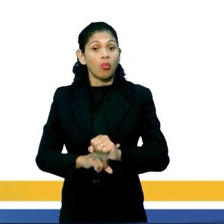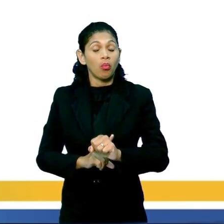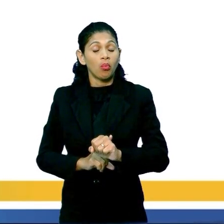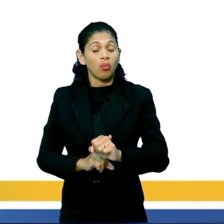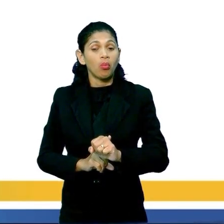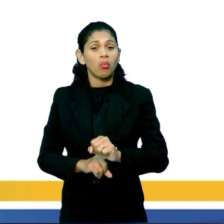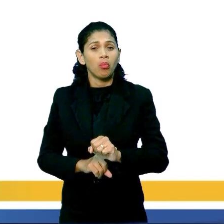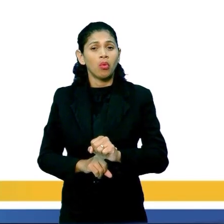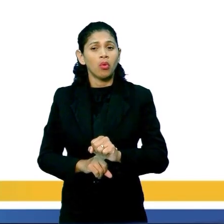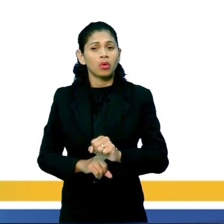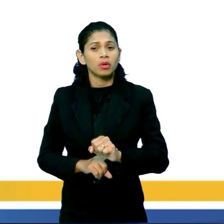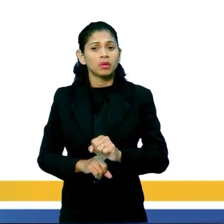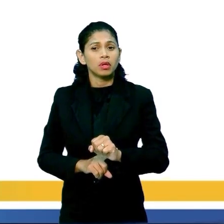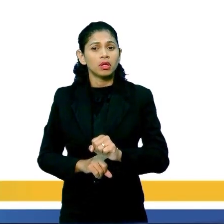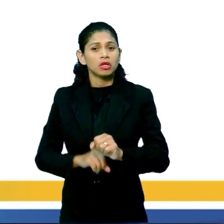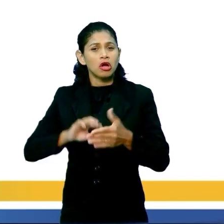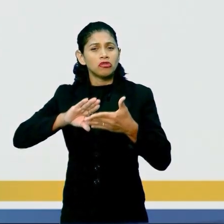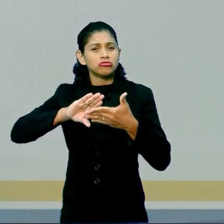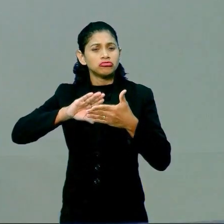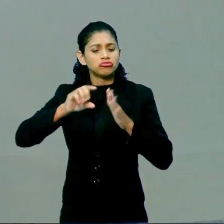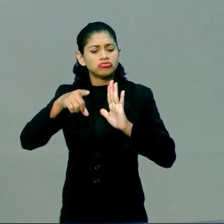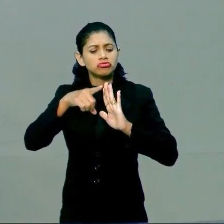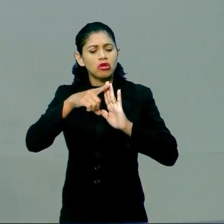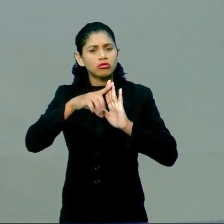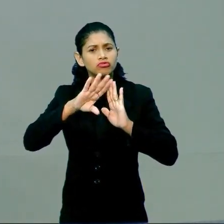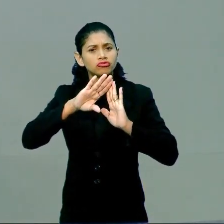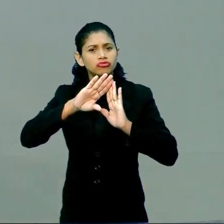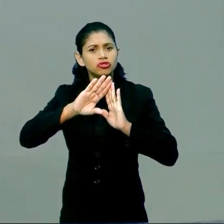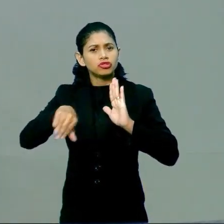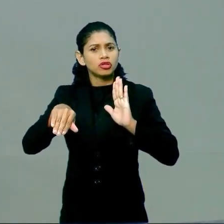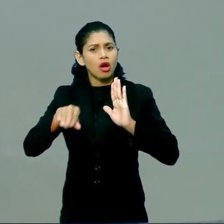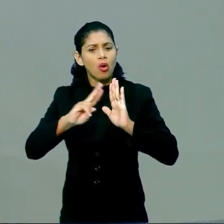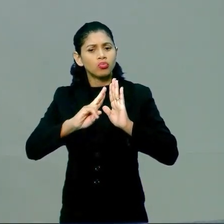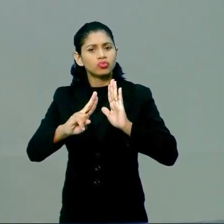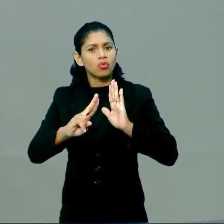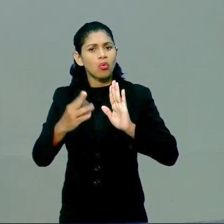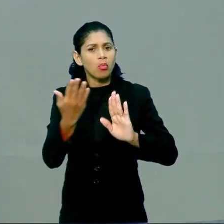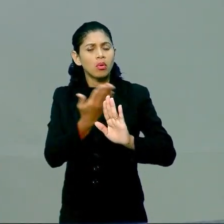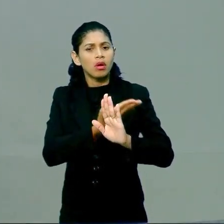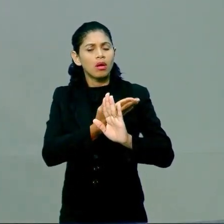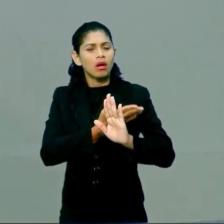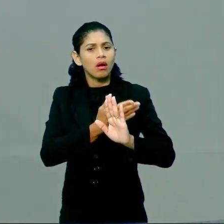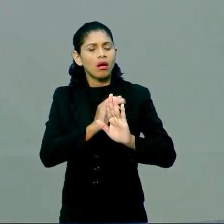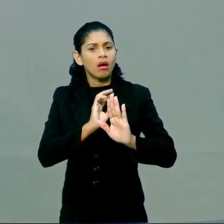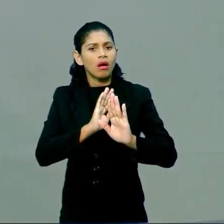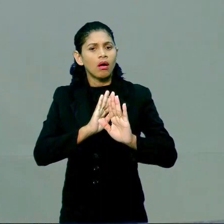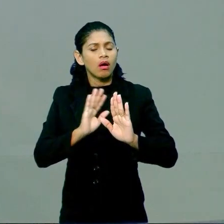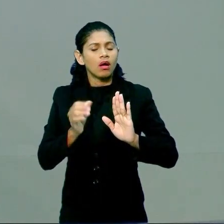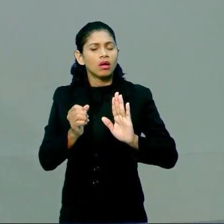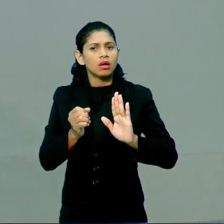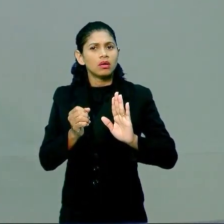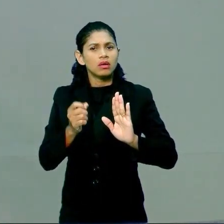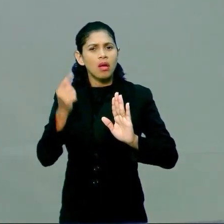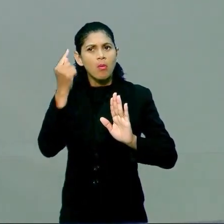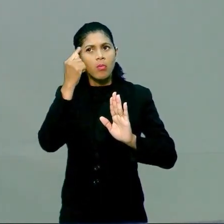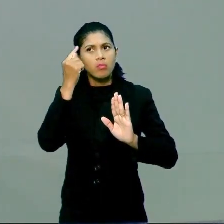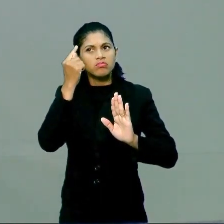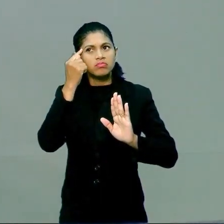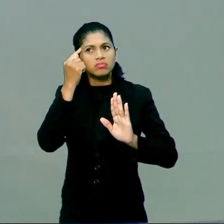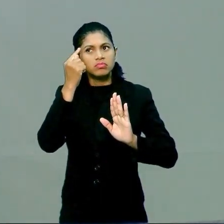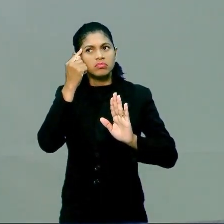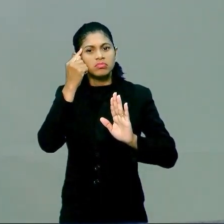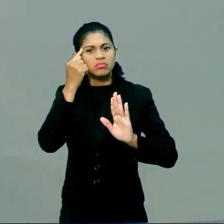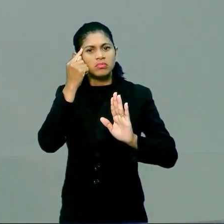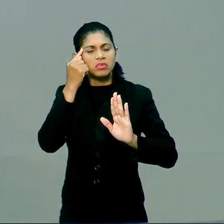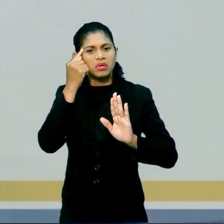se ridículo ou seja ele se sentiu ridículo ao fazer isso aí já vai falar o por galera por que que ele se